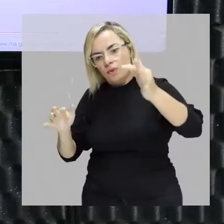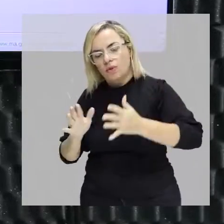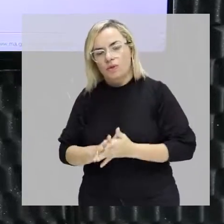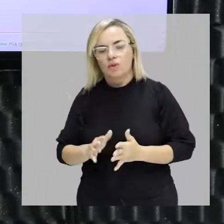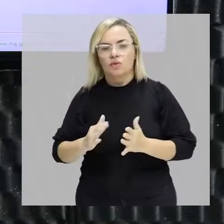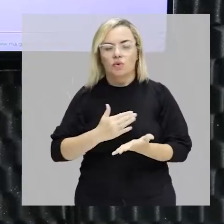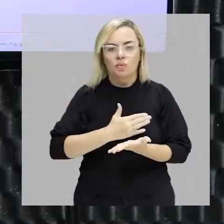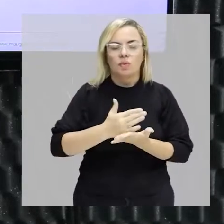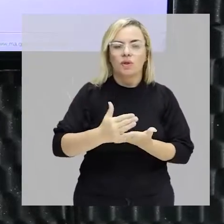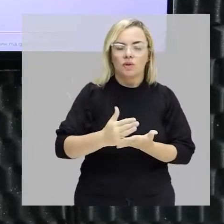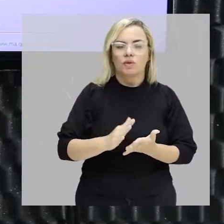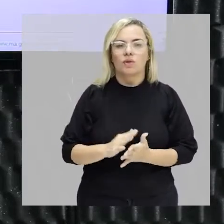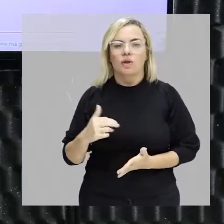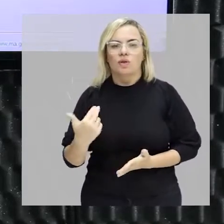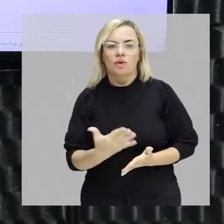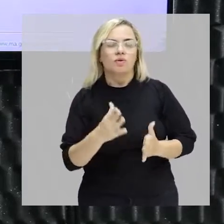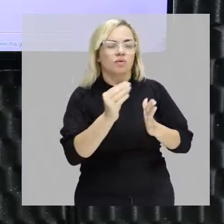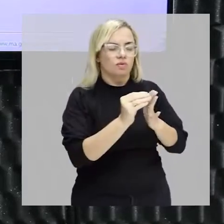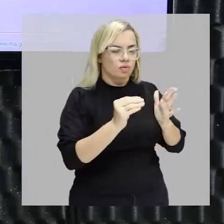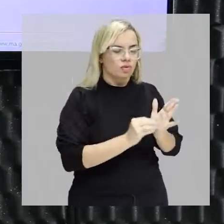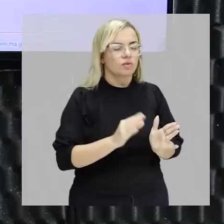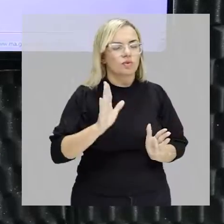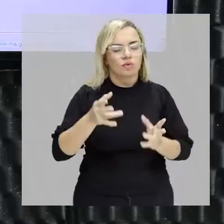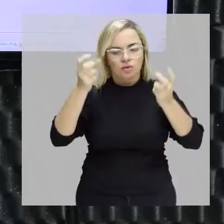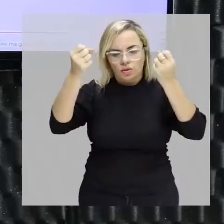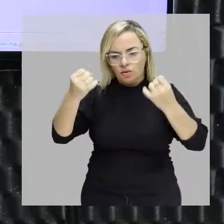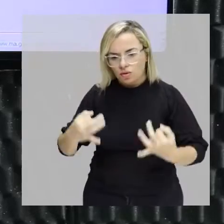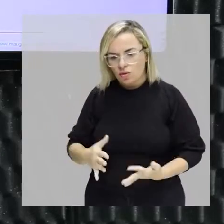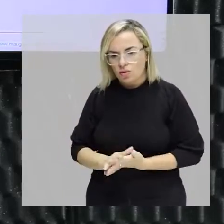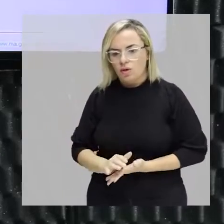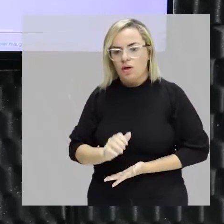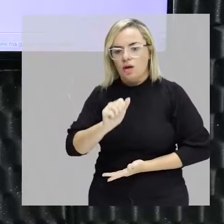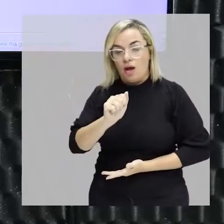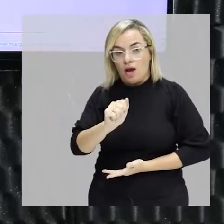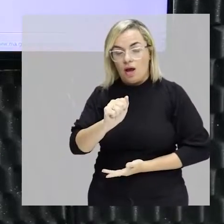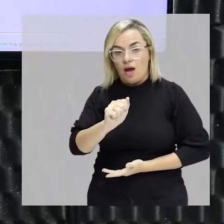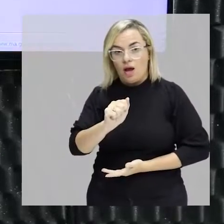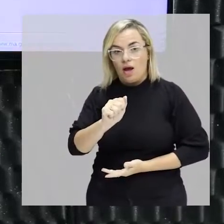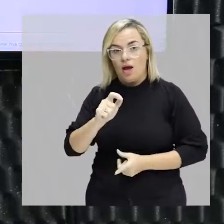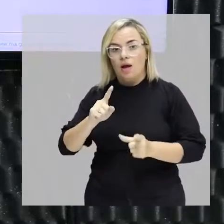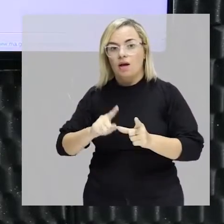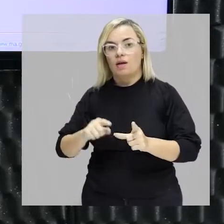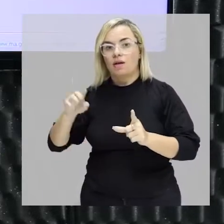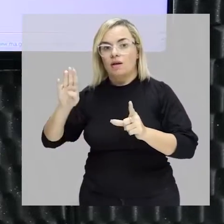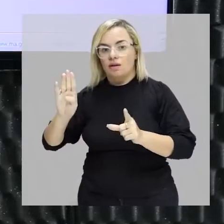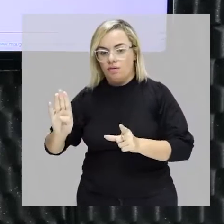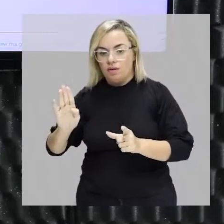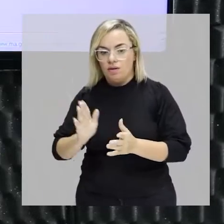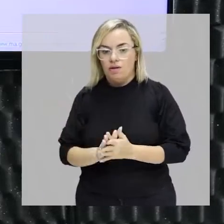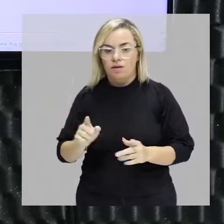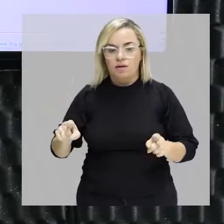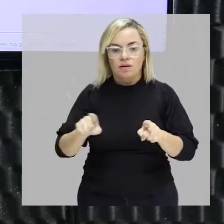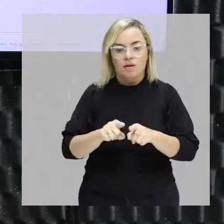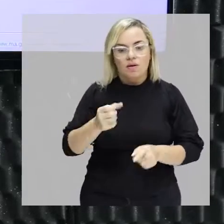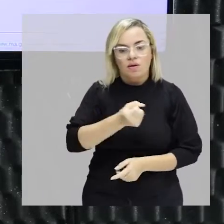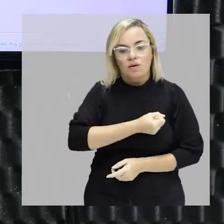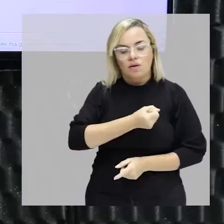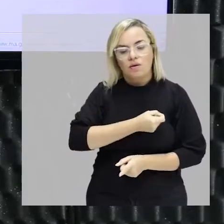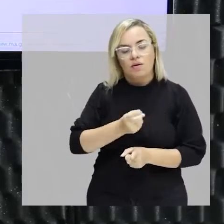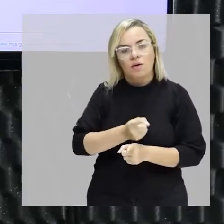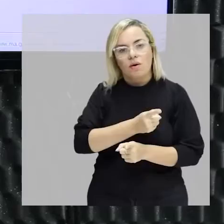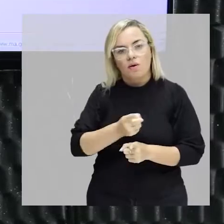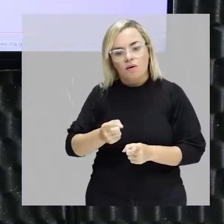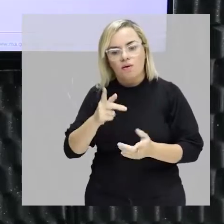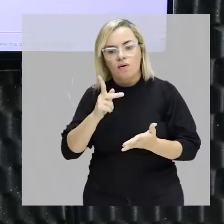aula, tá? Então, A e B são o quê? Números reais e o A precisa ser diferente de zero, né, para